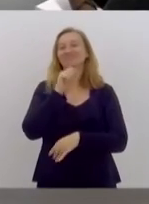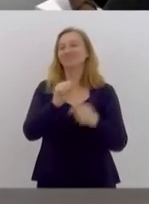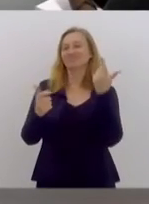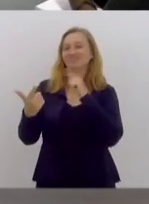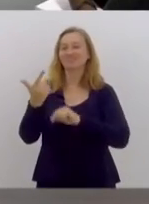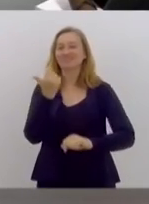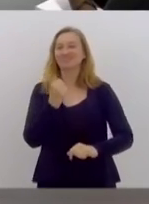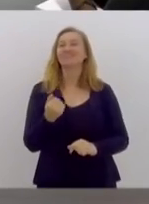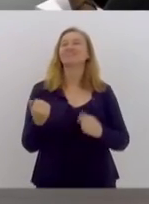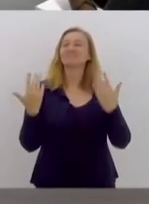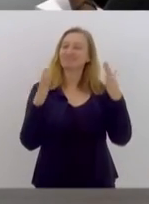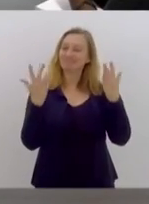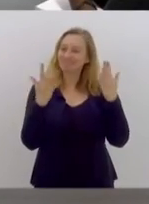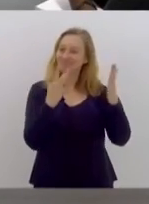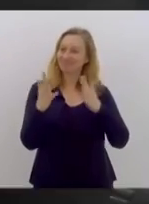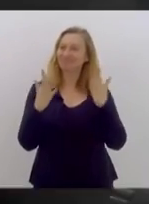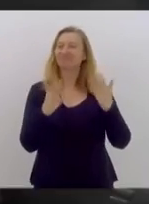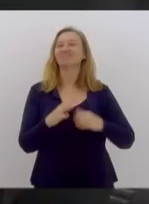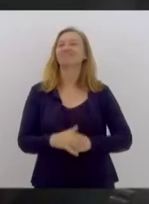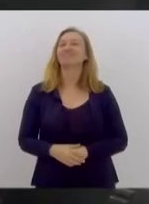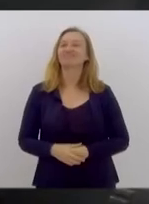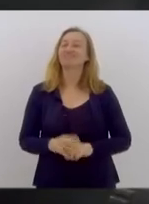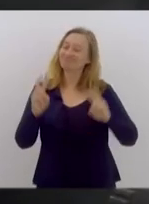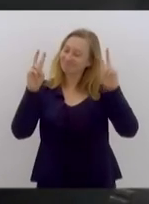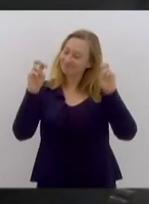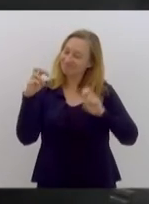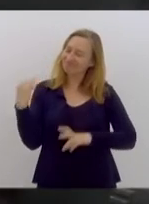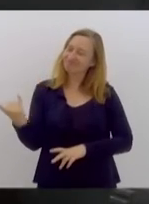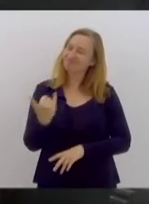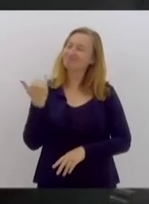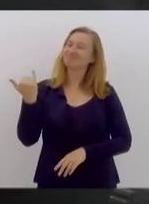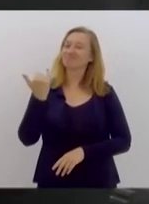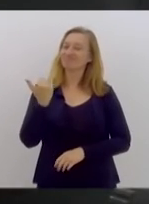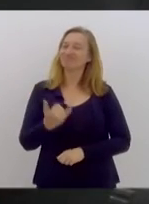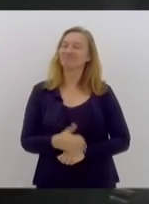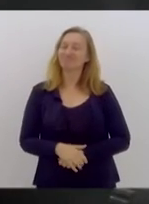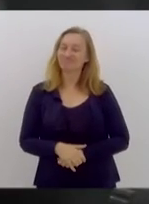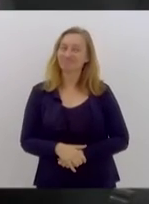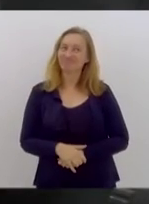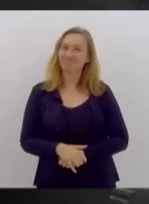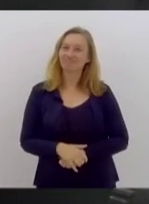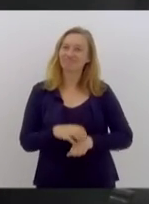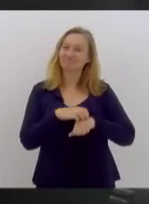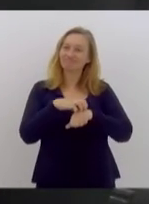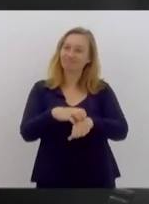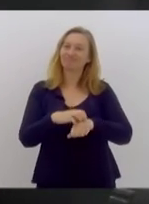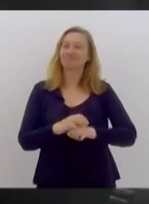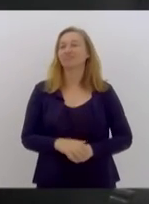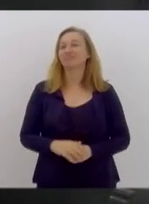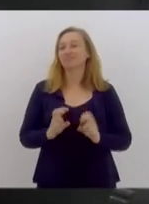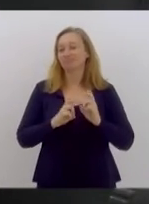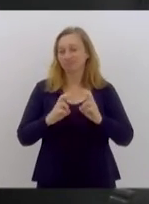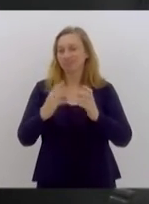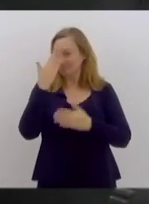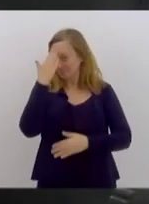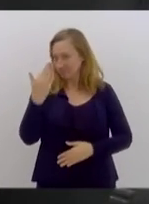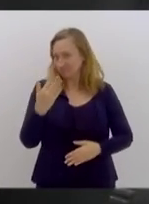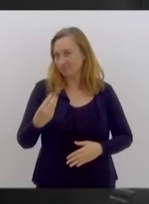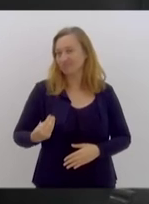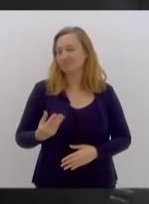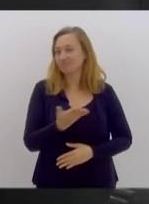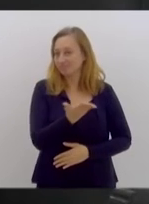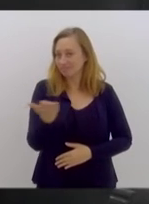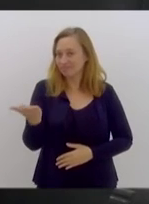humildade através do Parlamento com tema tão polêmico como a questão do transporte rodoviário Obrigado a todos vocês